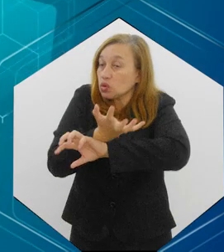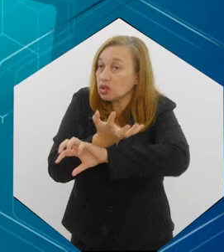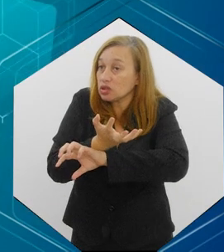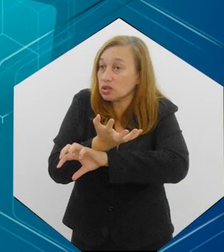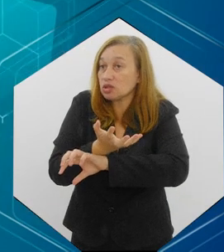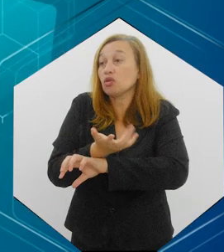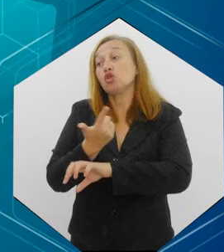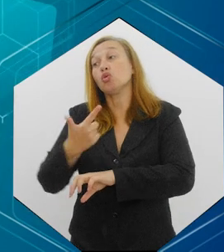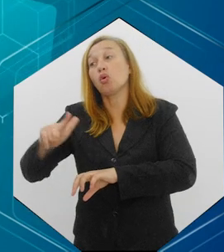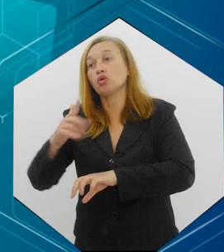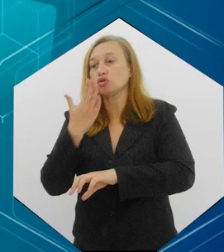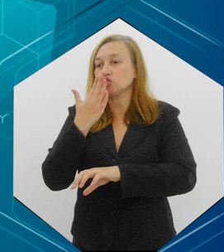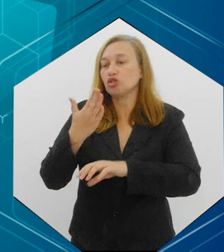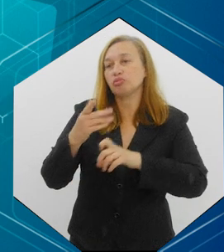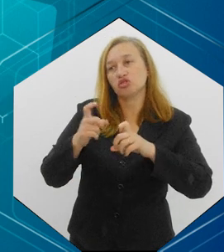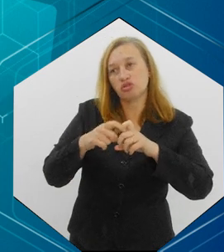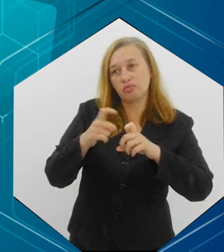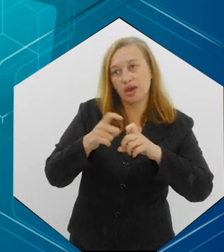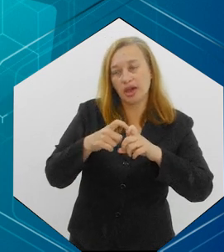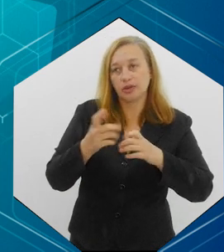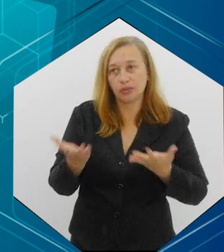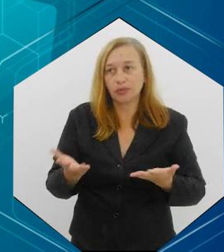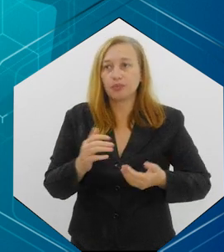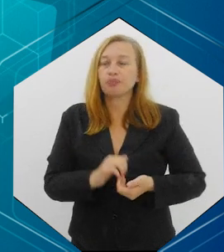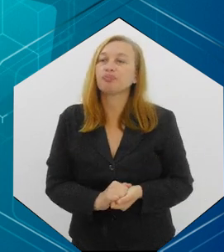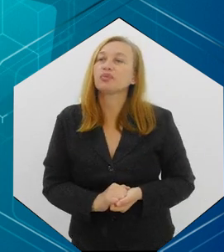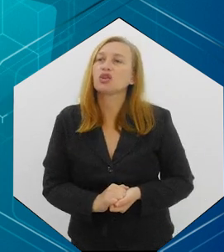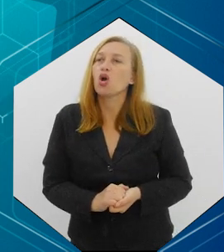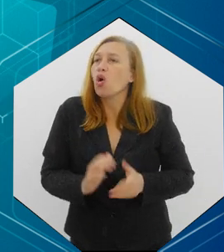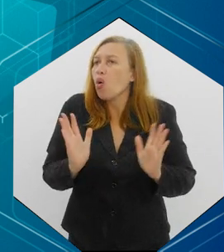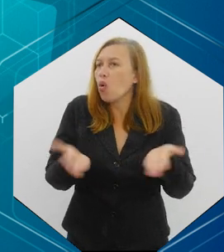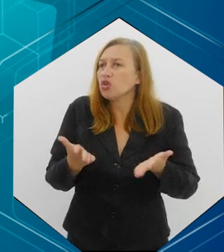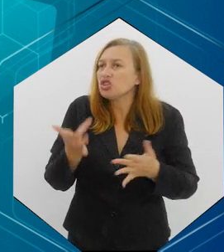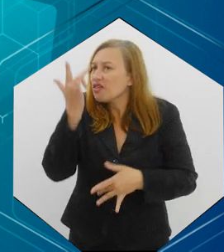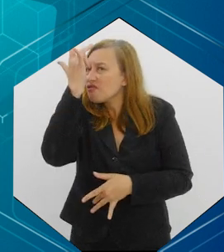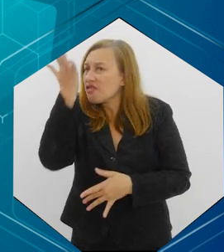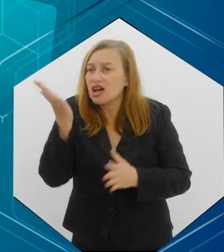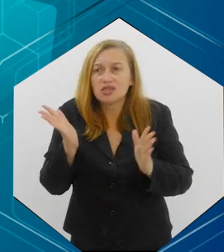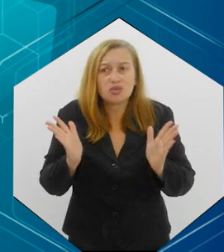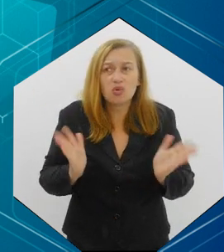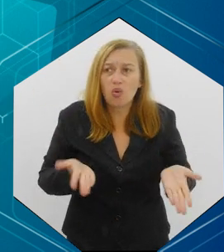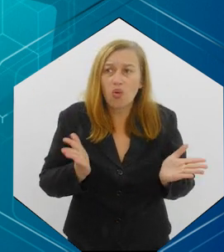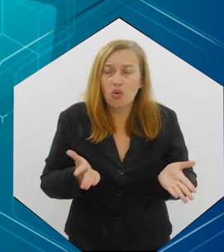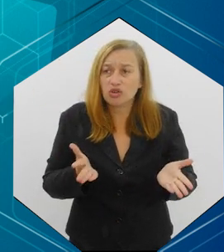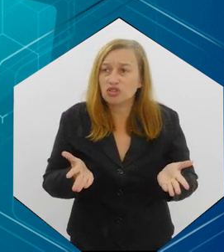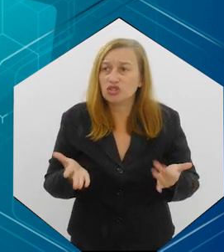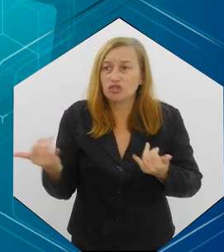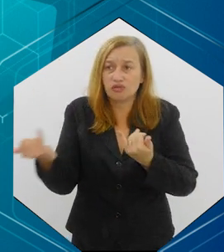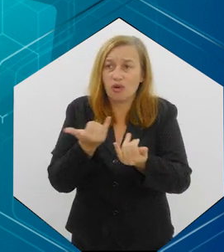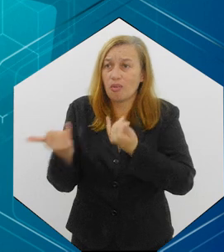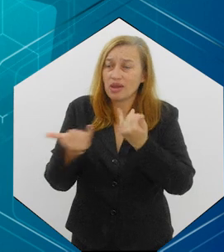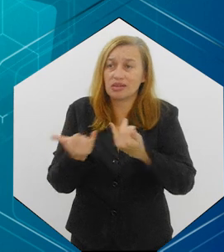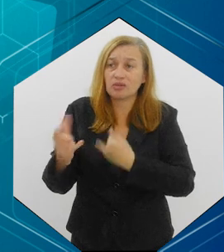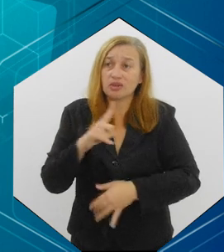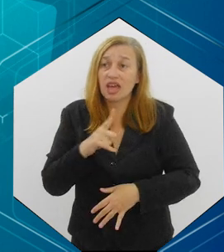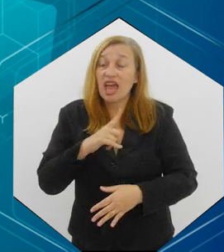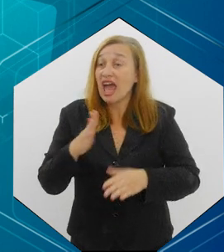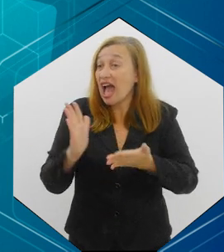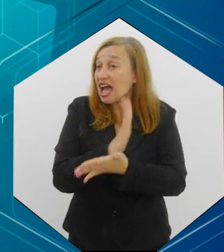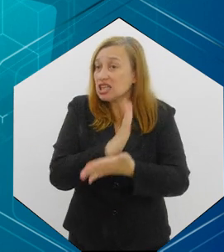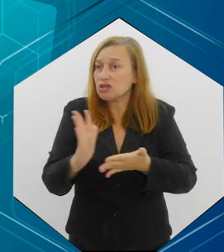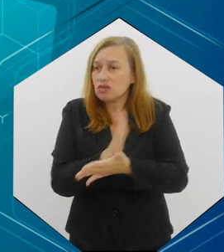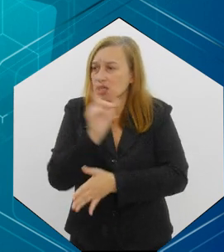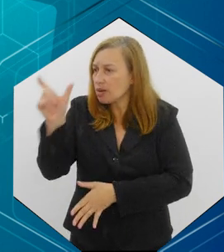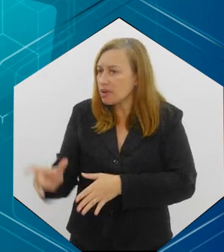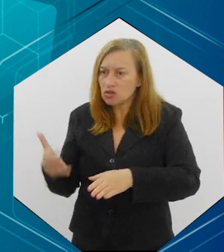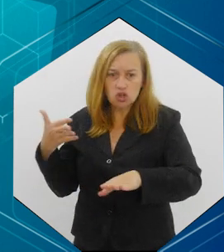você tem hoje um acesso às mídias de uma forma muito fácil e às vezes o